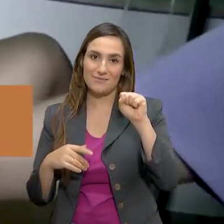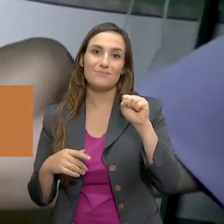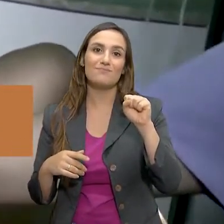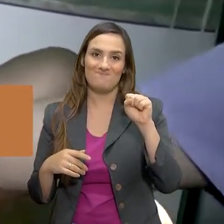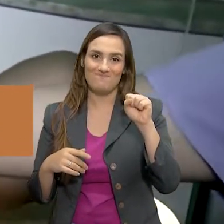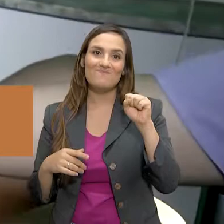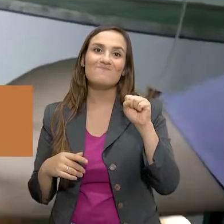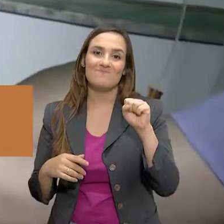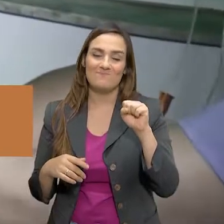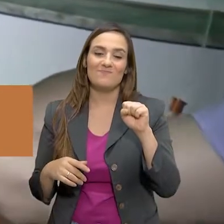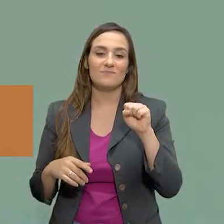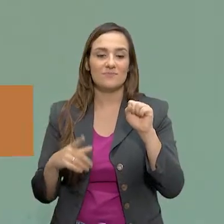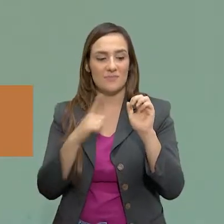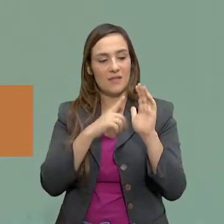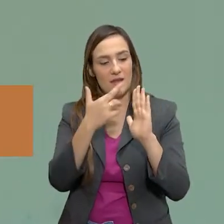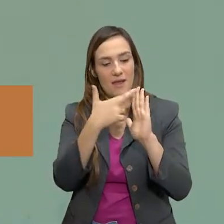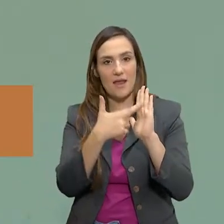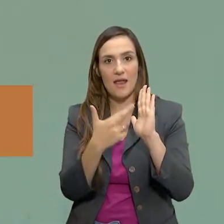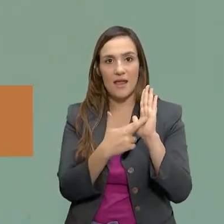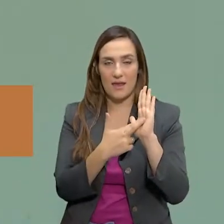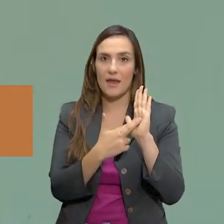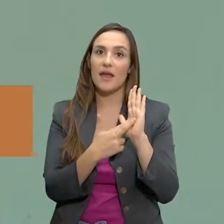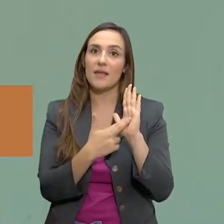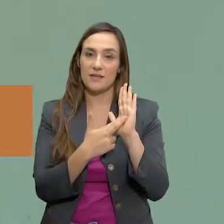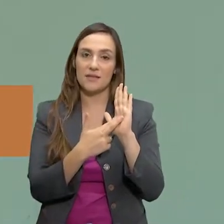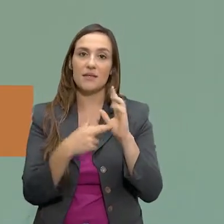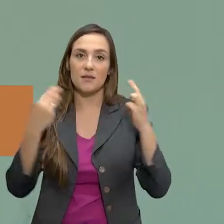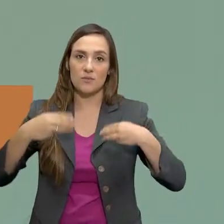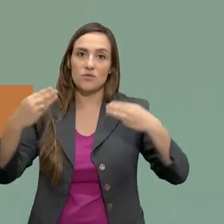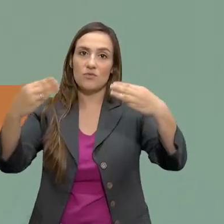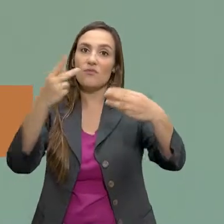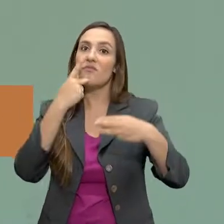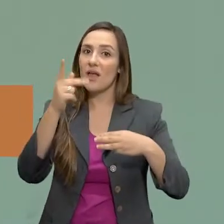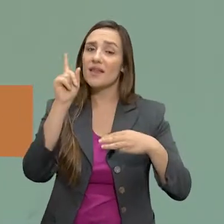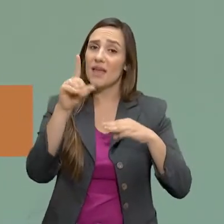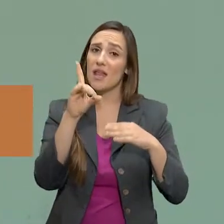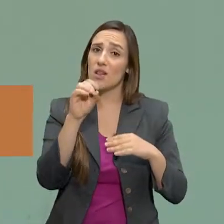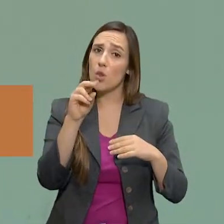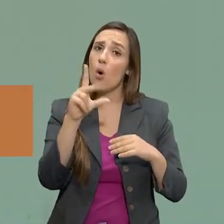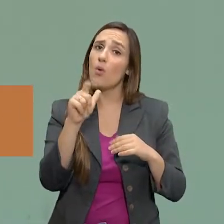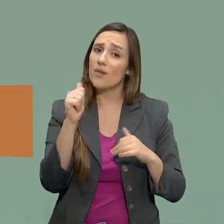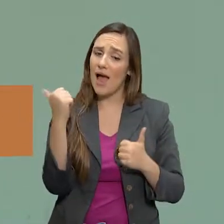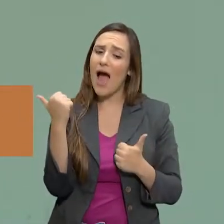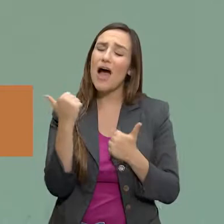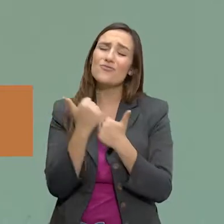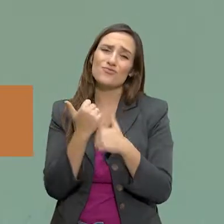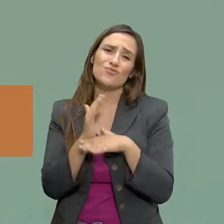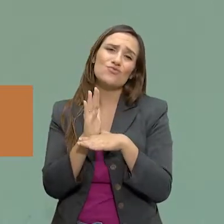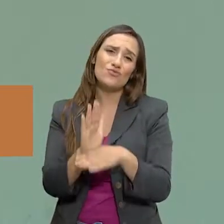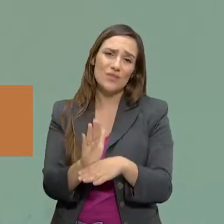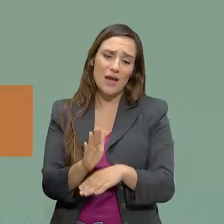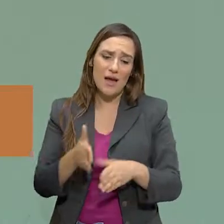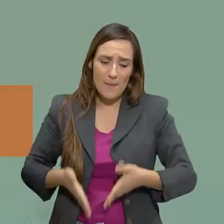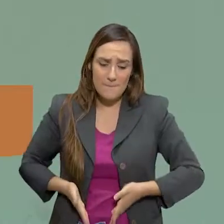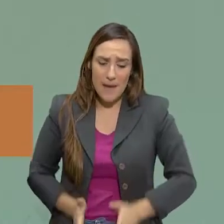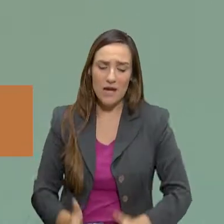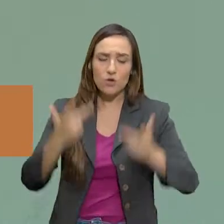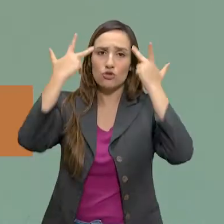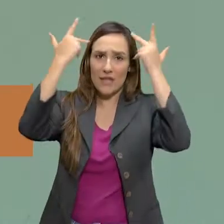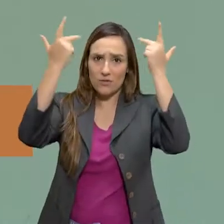Se a gente pega as diretrizes do parto normal, a gente vai verificar que nas diretrizes do Ministério da Saúde, lá está previsto como exemplo a doula,